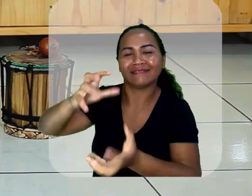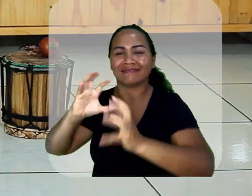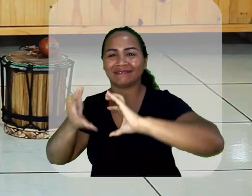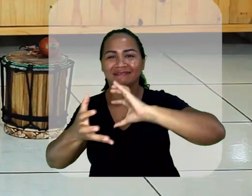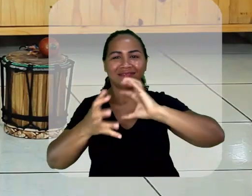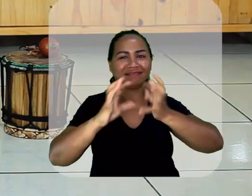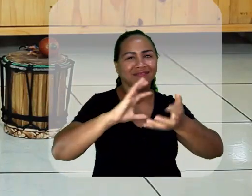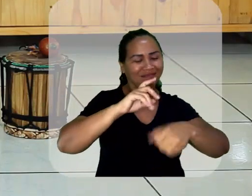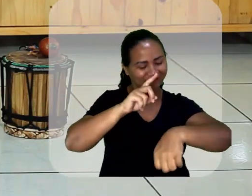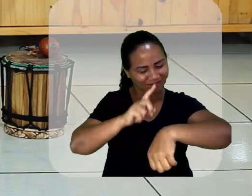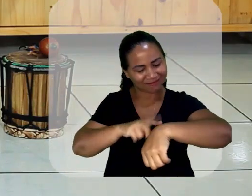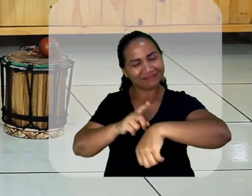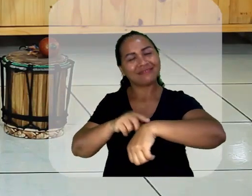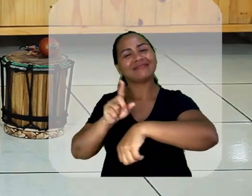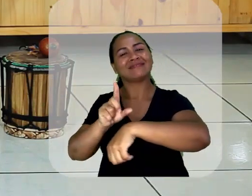ei,